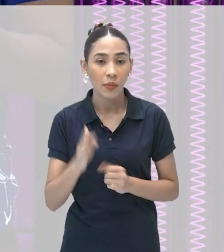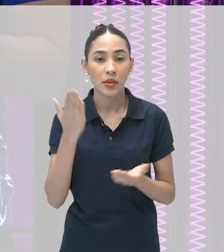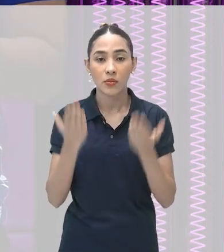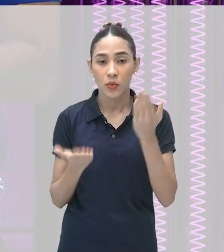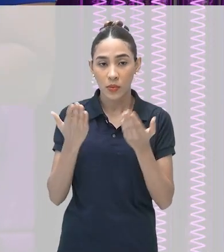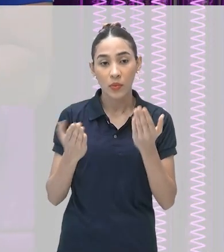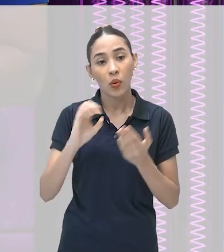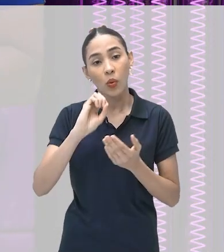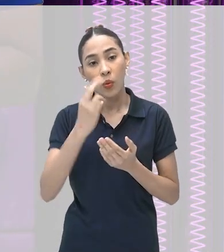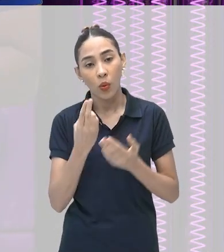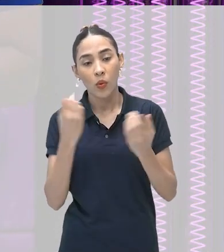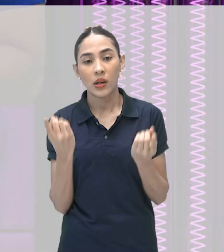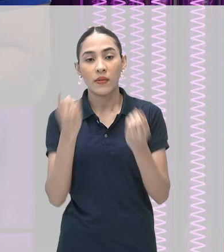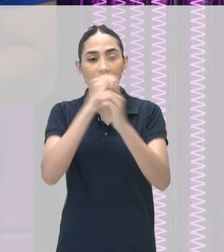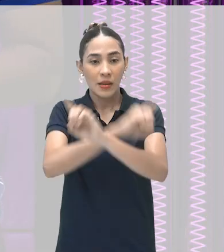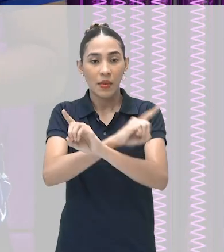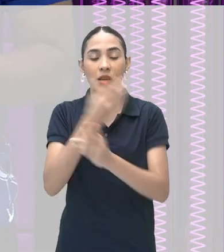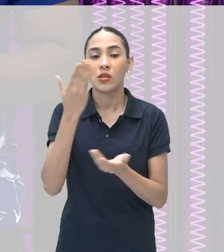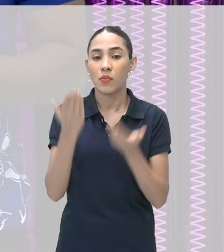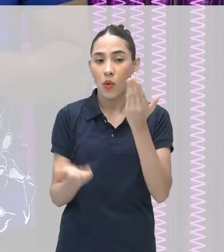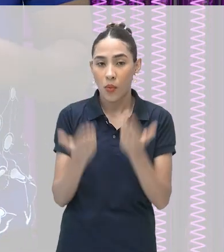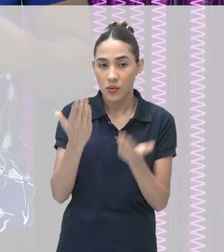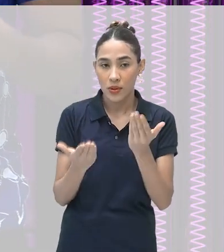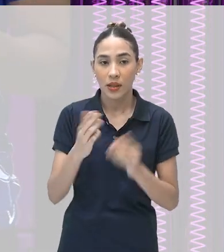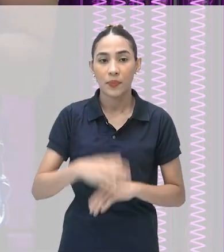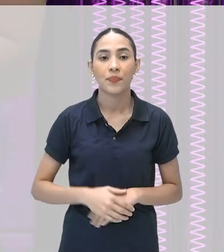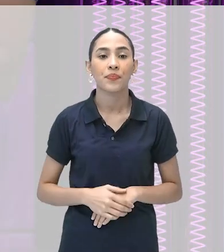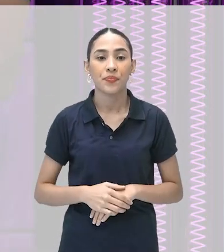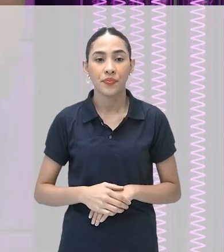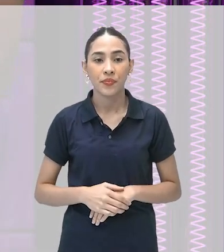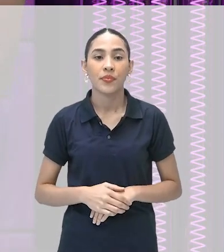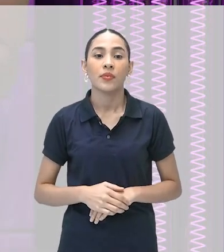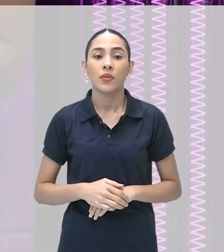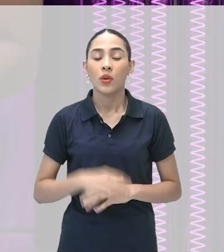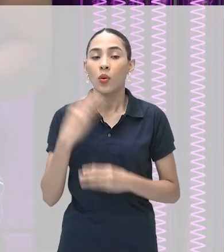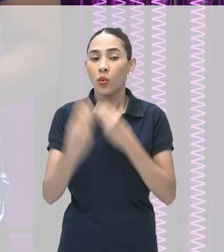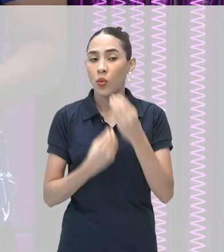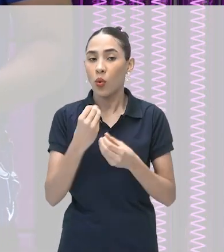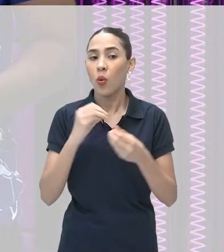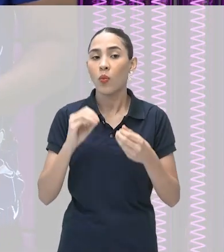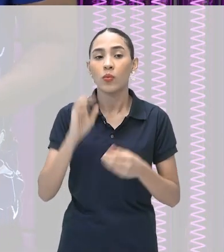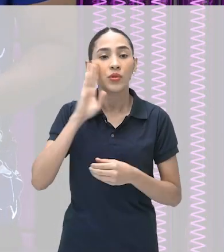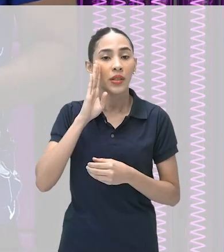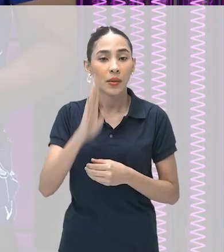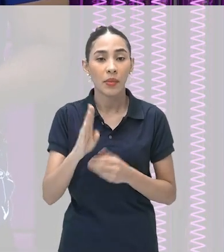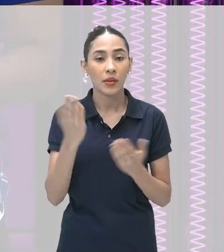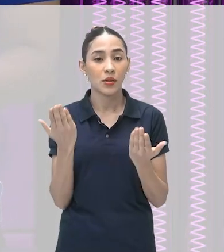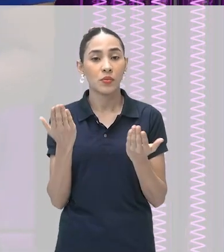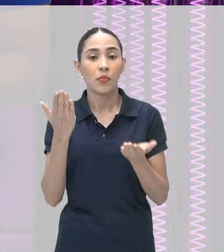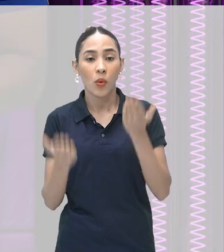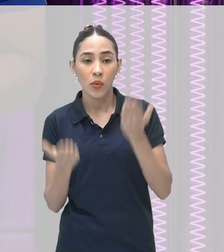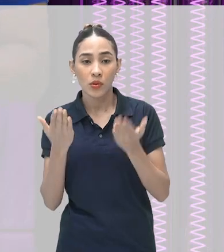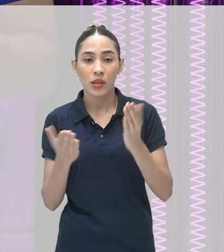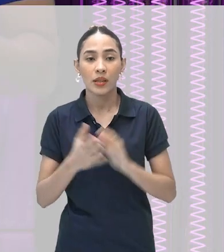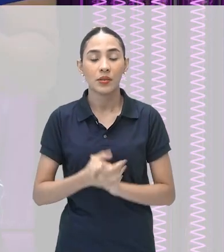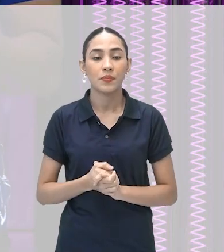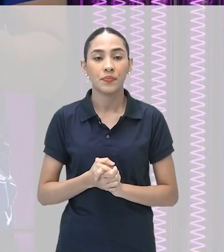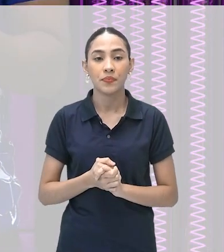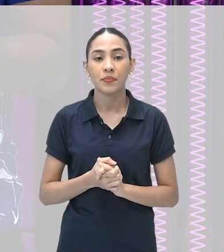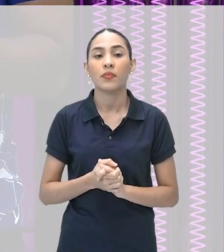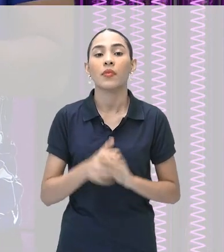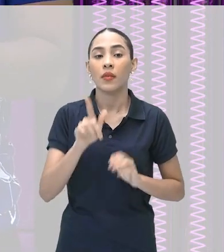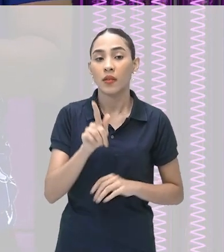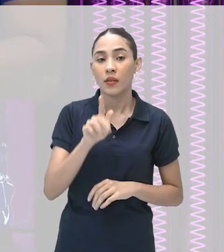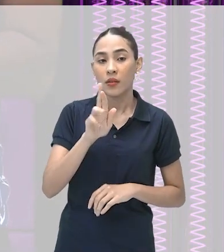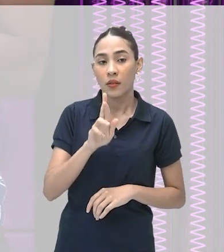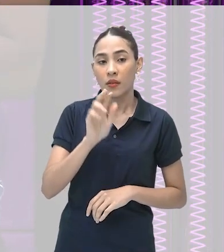e inversamente proporcionais, tudo bem? E quando as grandezas são diretamente proporcionais, professor? Acompanhe comigo. As